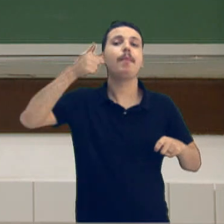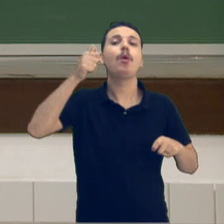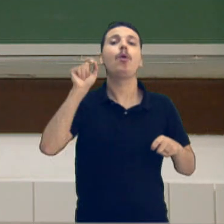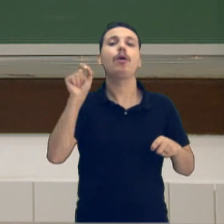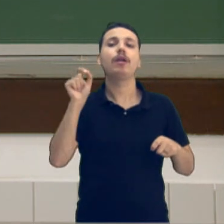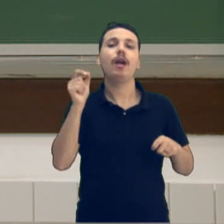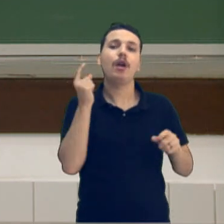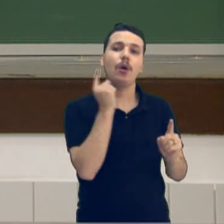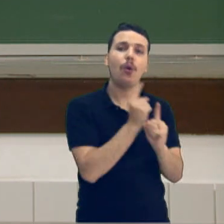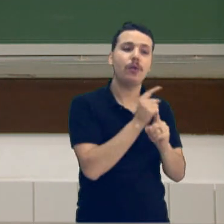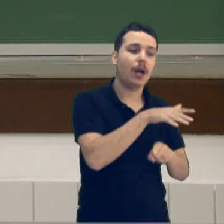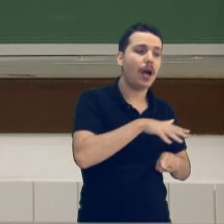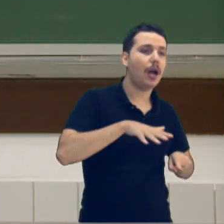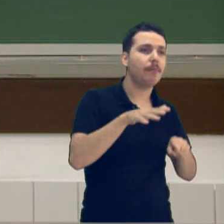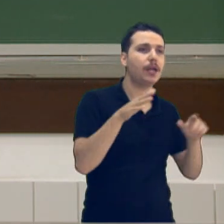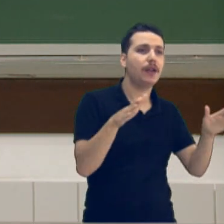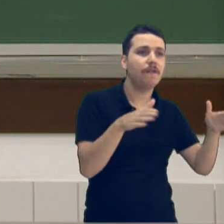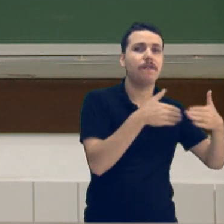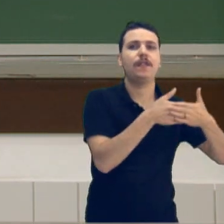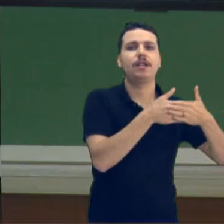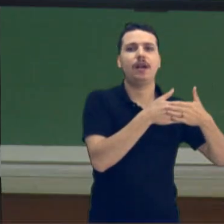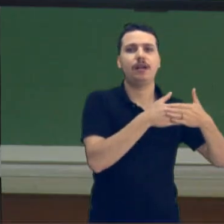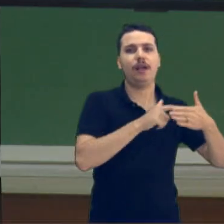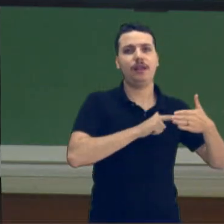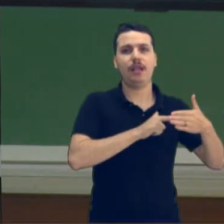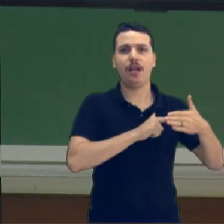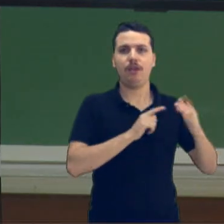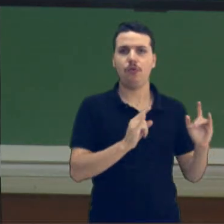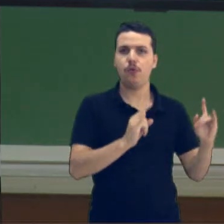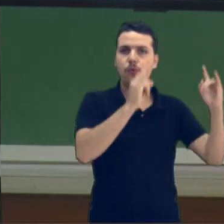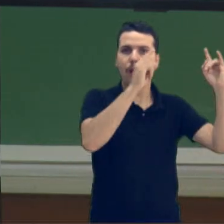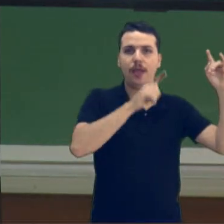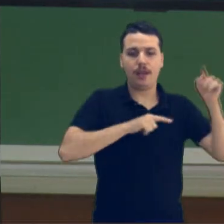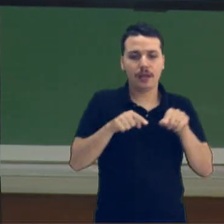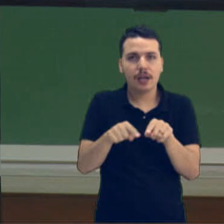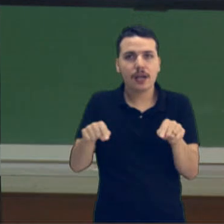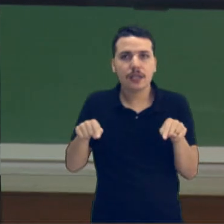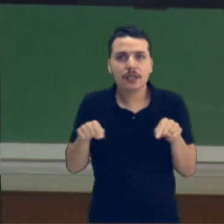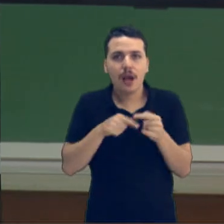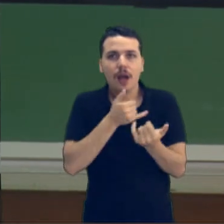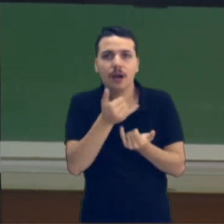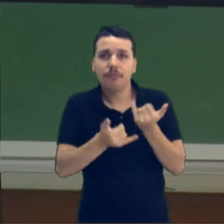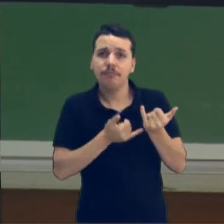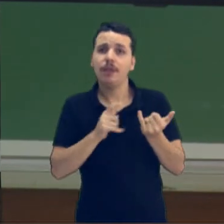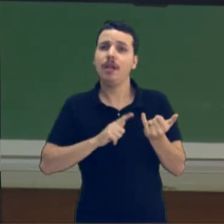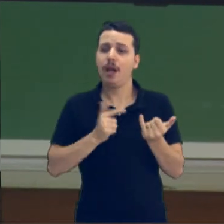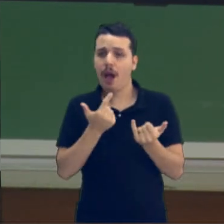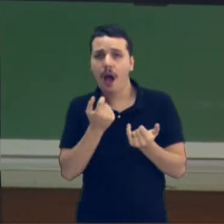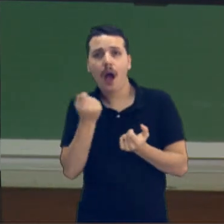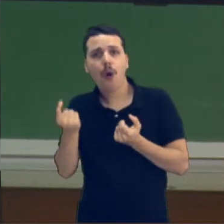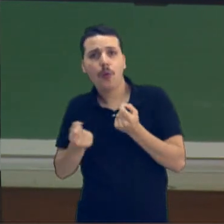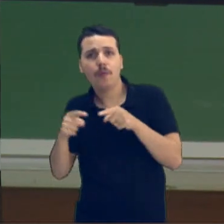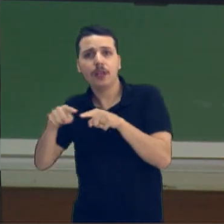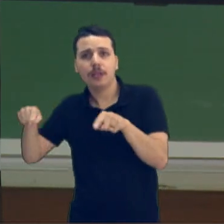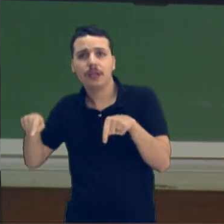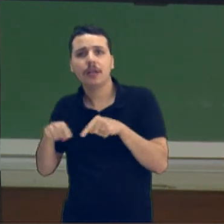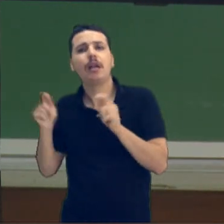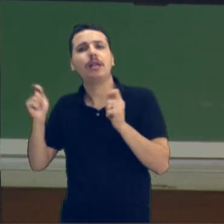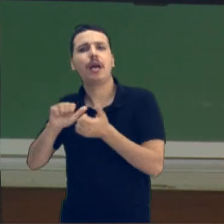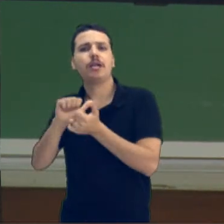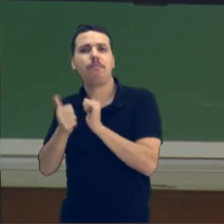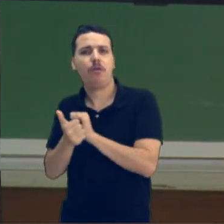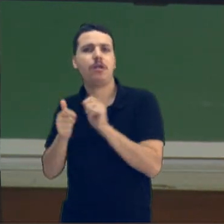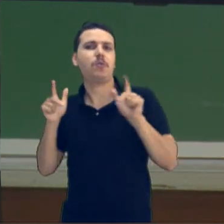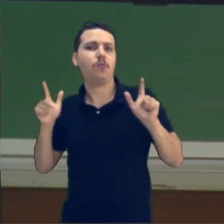fechados. Então a gente sabe que muitos condomínios, né, dispõem de sala de jogos e, dentre essas, salas para esse tipo de